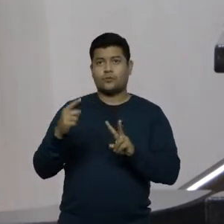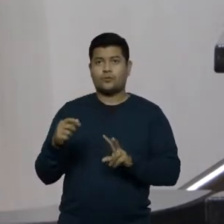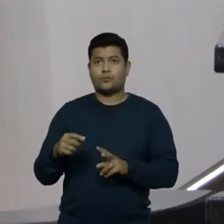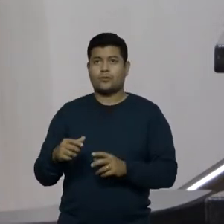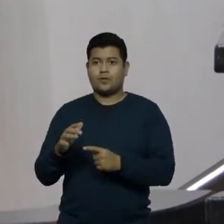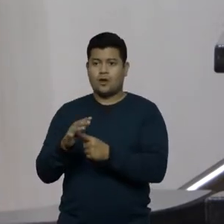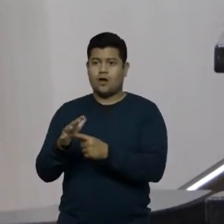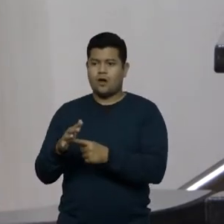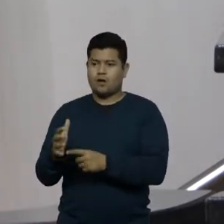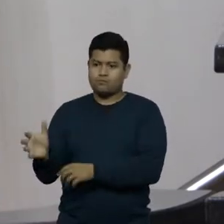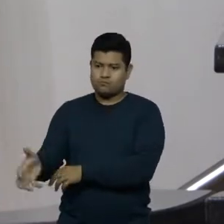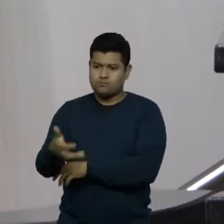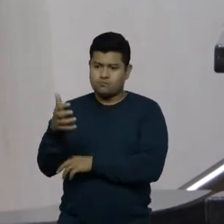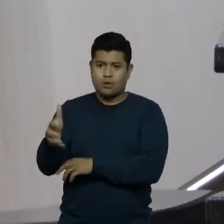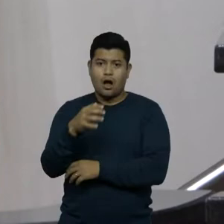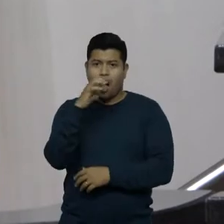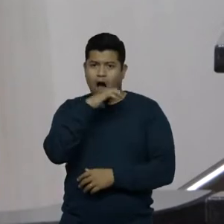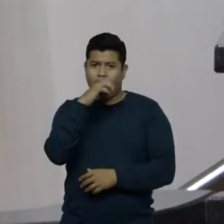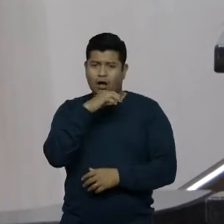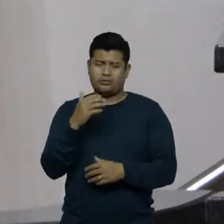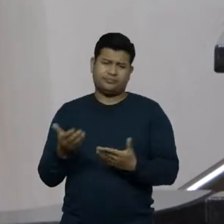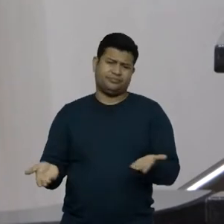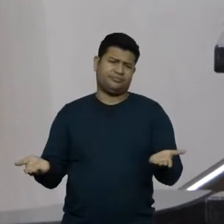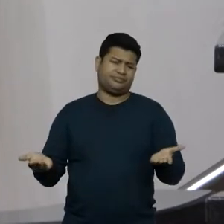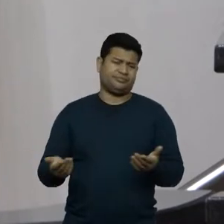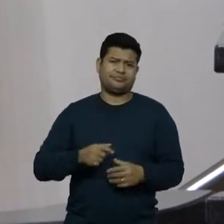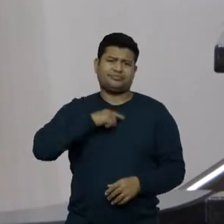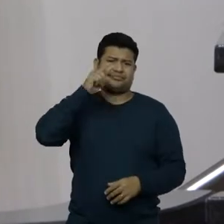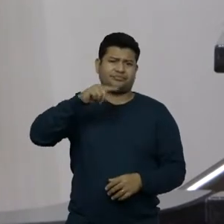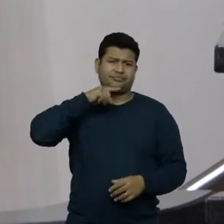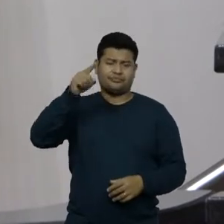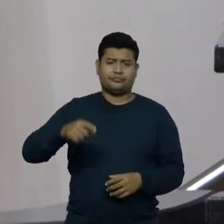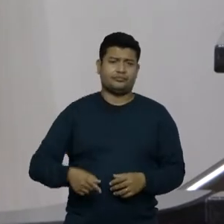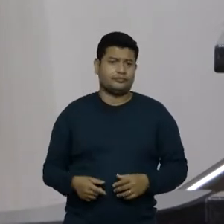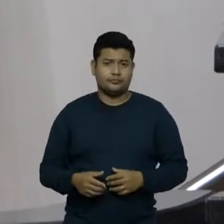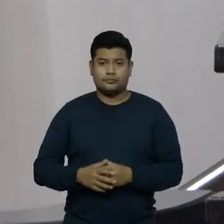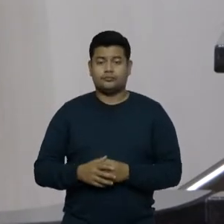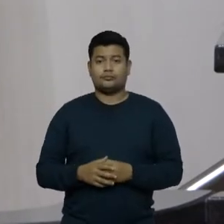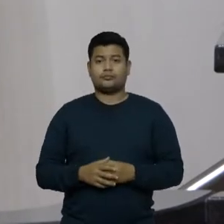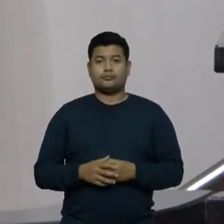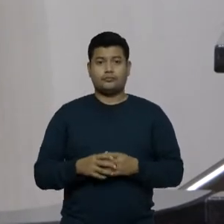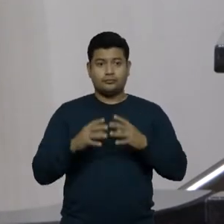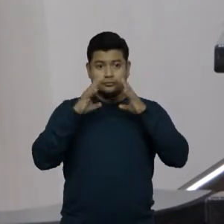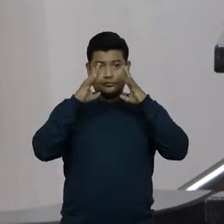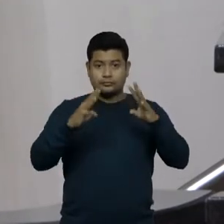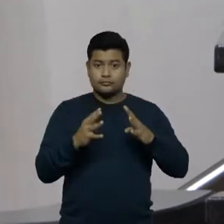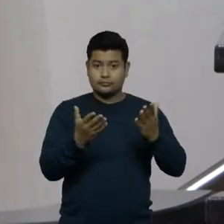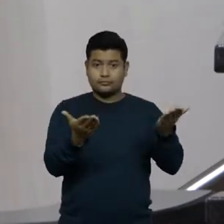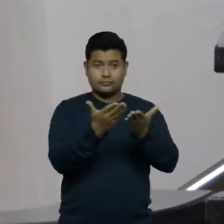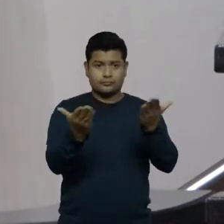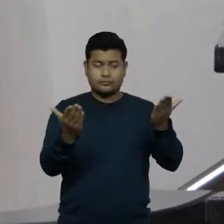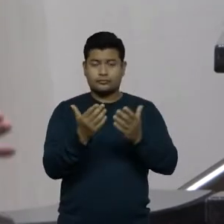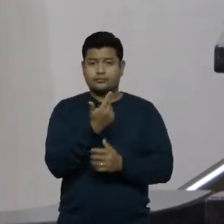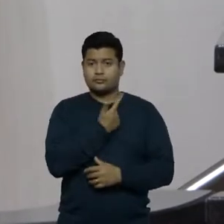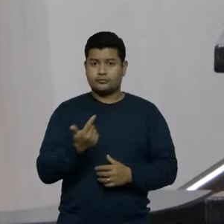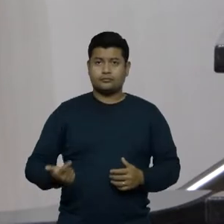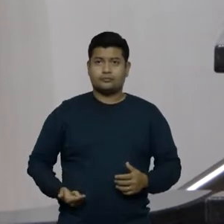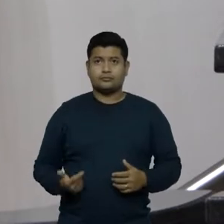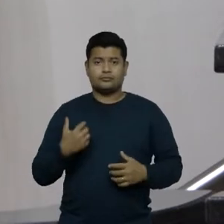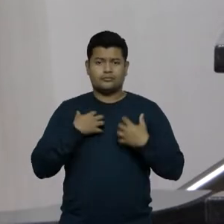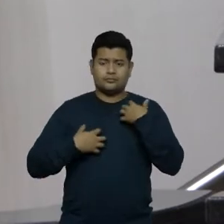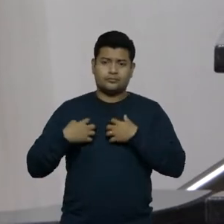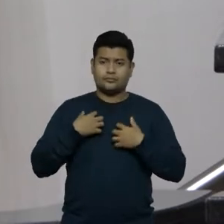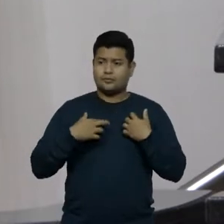nós vamos fazer recuperação de uma Rodovia então eu chamo atenção do governo é para essa angústia não a região